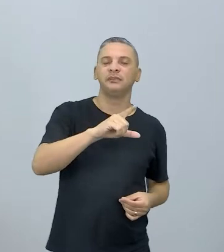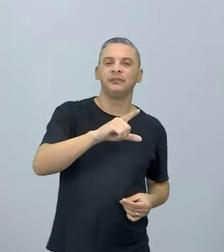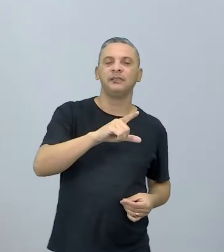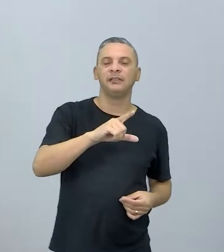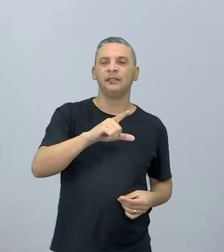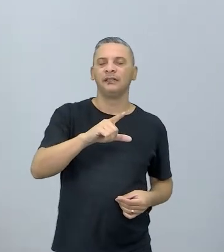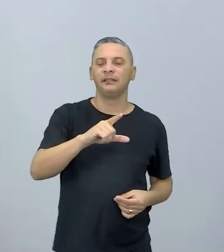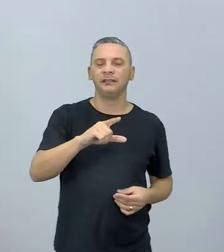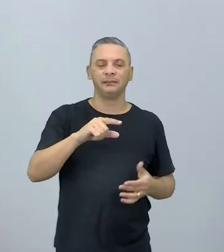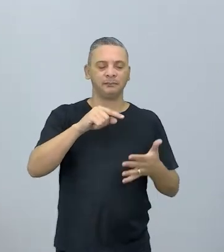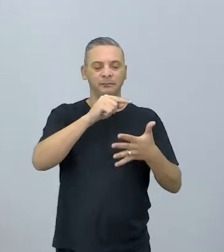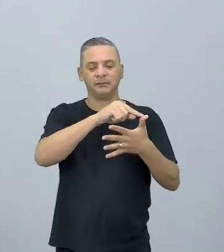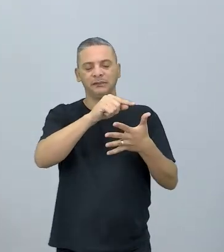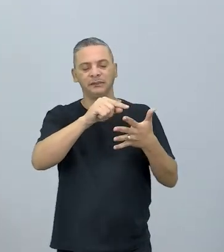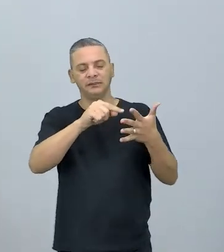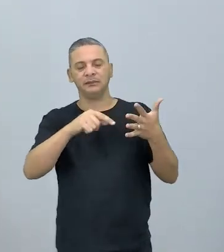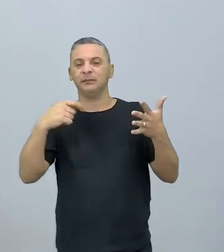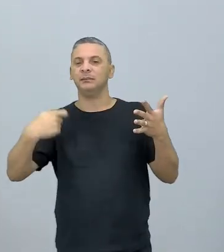ele demanda, né?